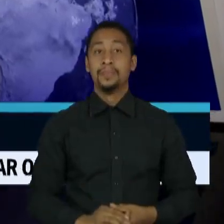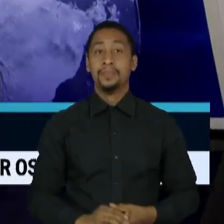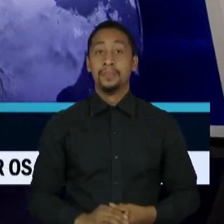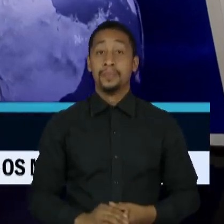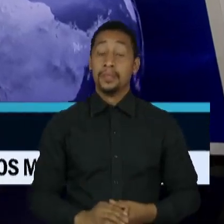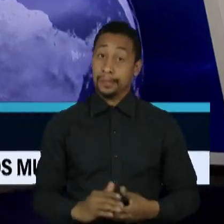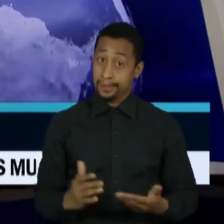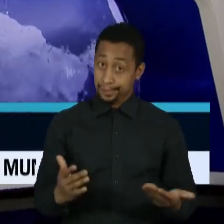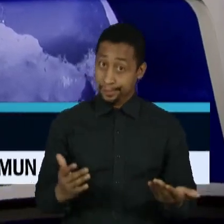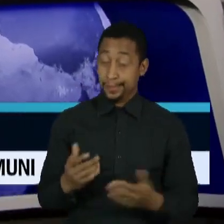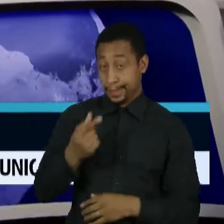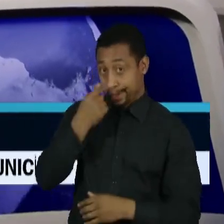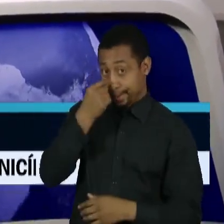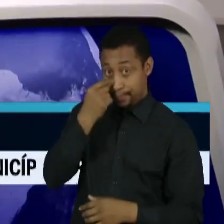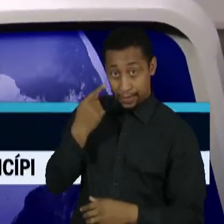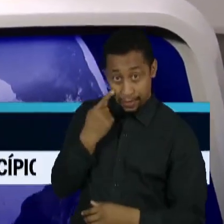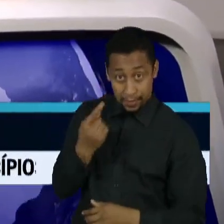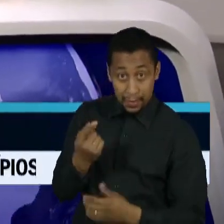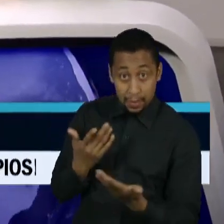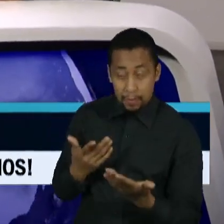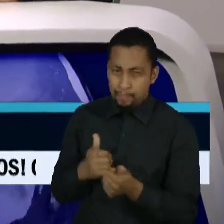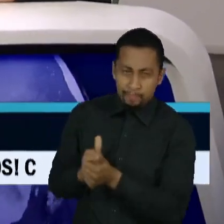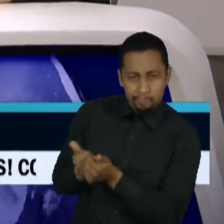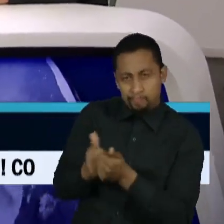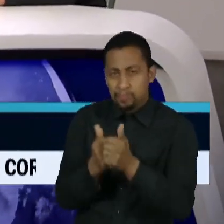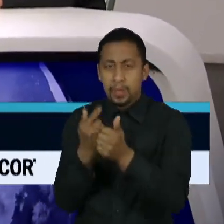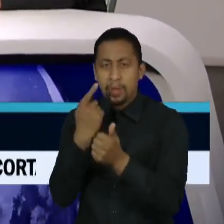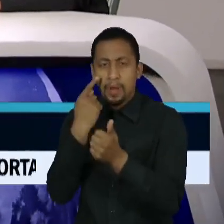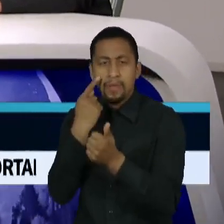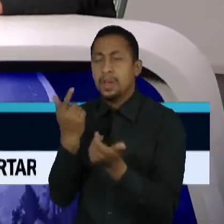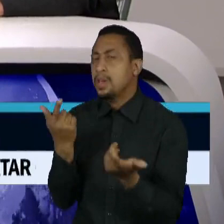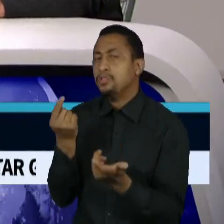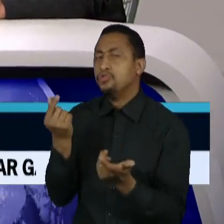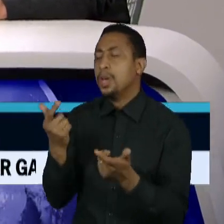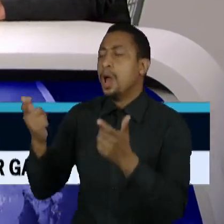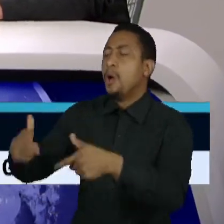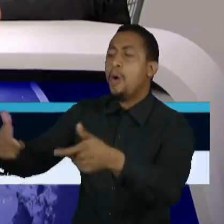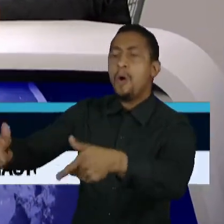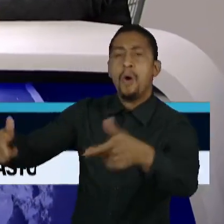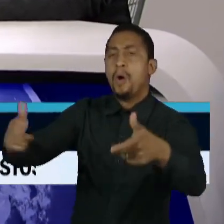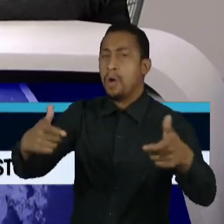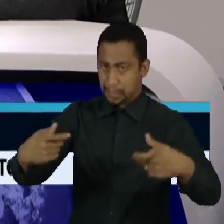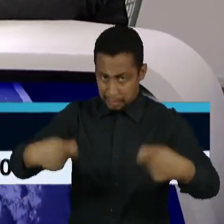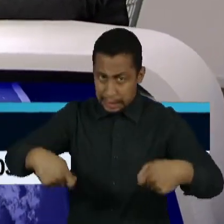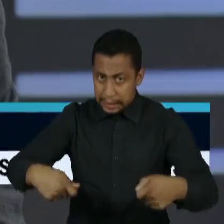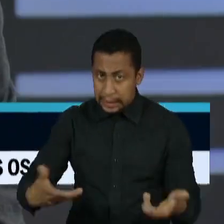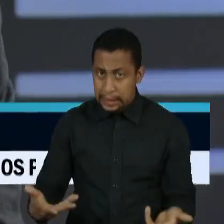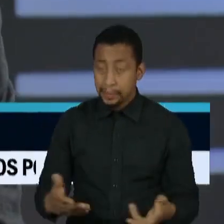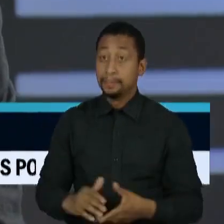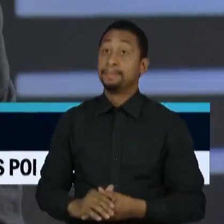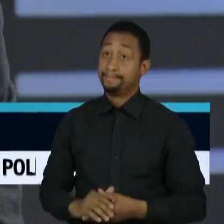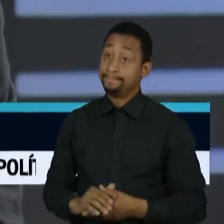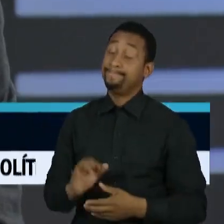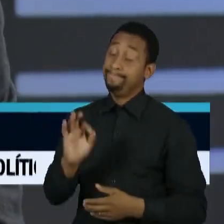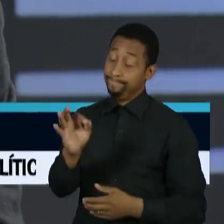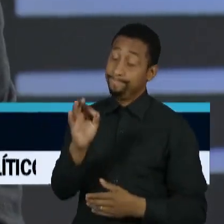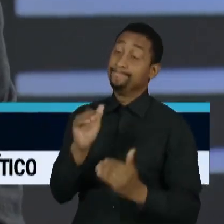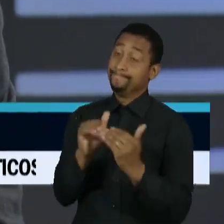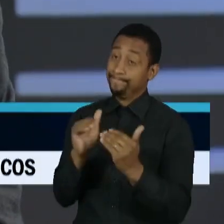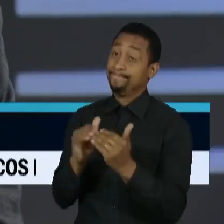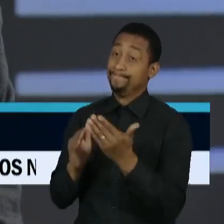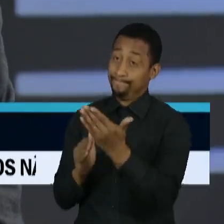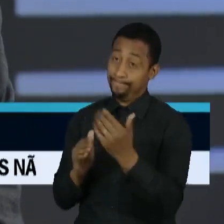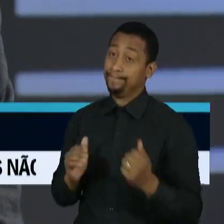Capaz, é a boa e velha tática do siga o dinheiro, ou como dizem os americanos, follow the money? Exatamente isso, Rodrigo. Exatamente isso.